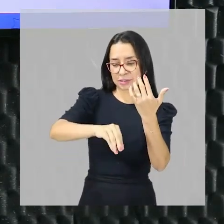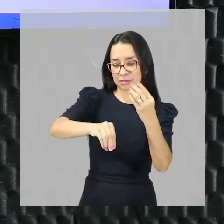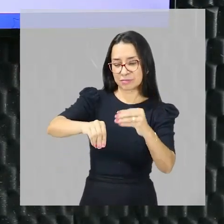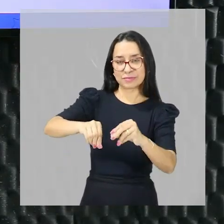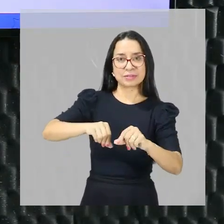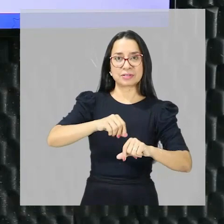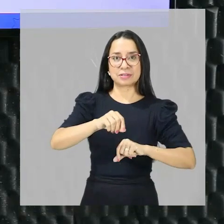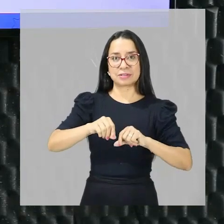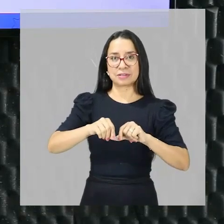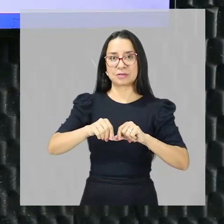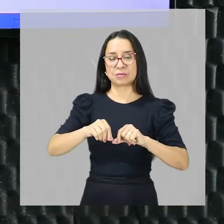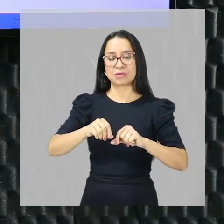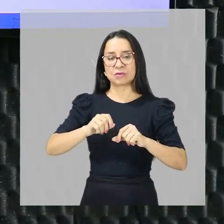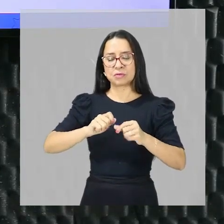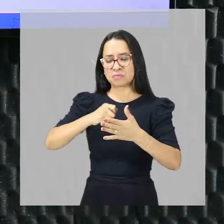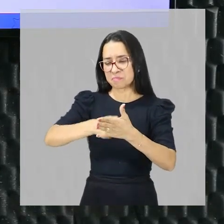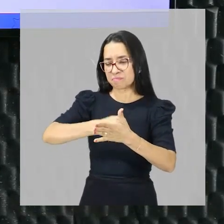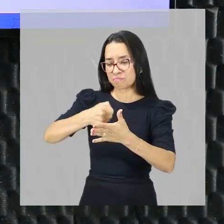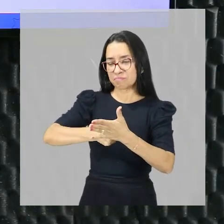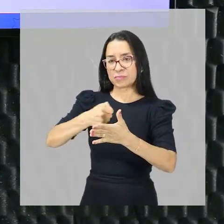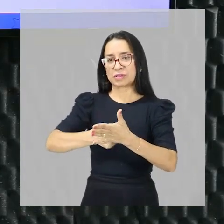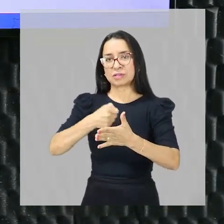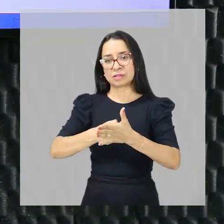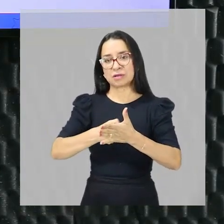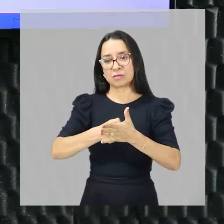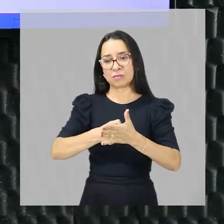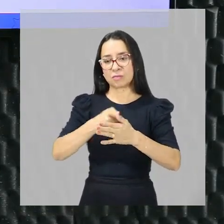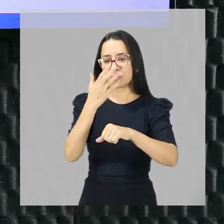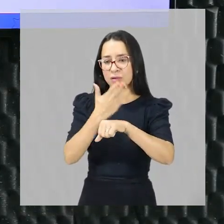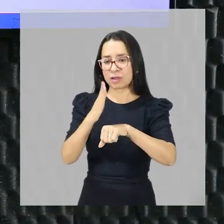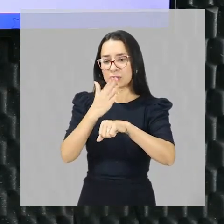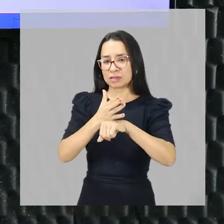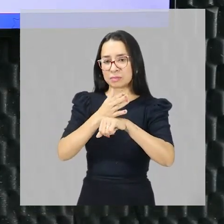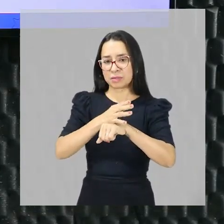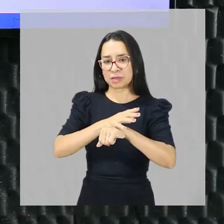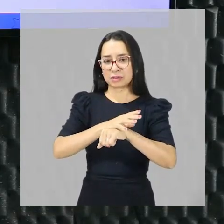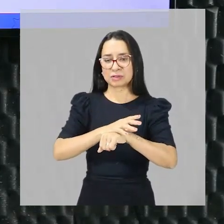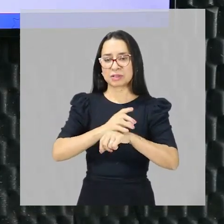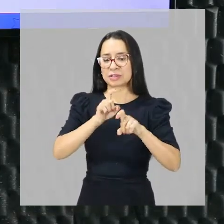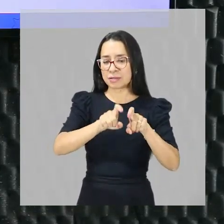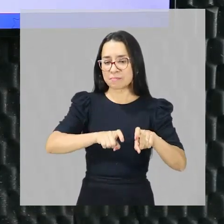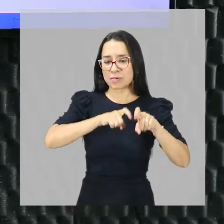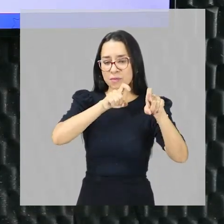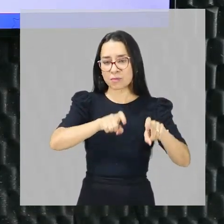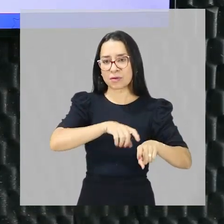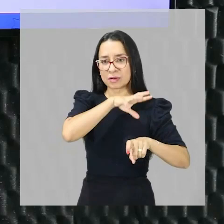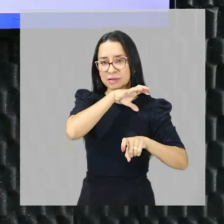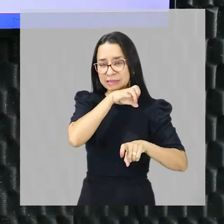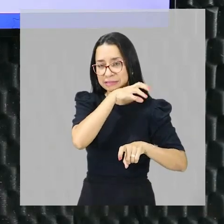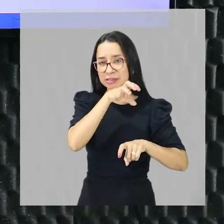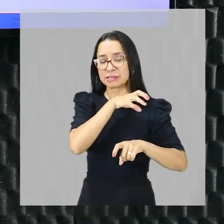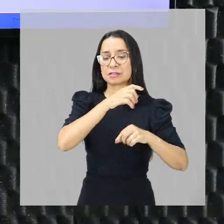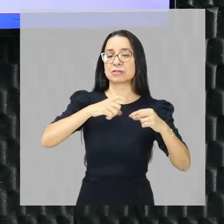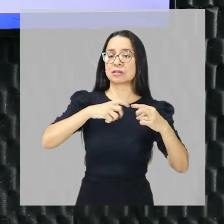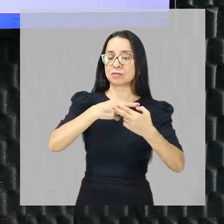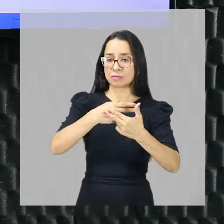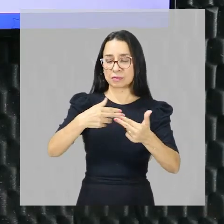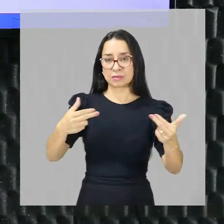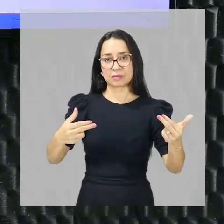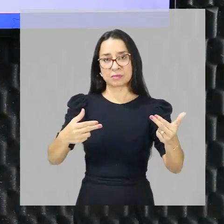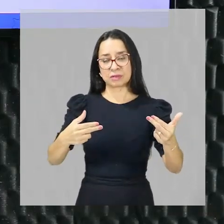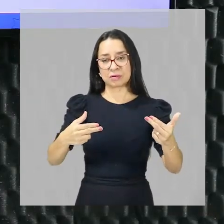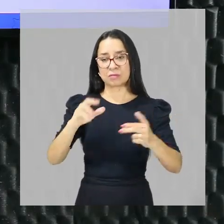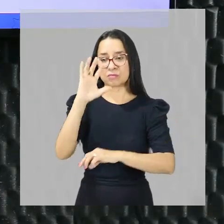atividades agropecuárias, gerando, por exemplo, desmatamento para, por exemplo, instituição de pastos, tá certo? Ou então, por